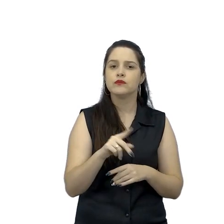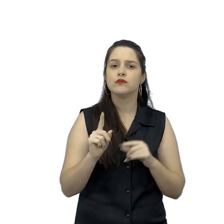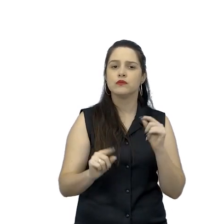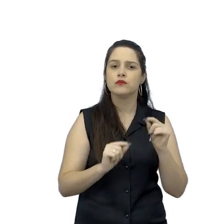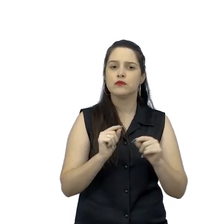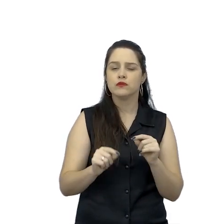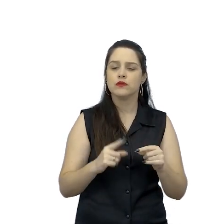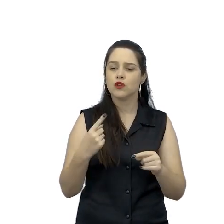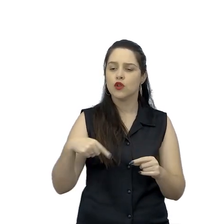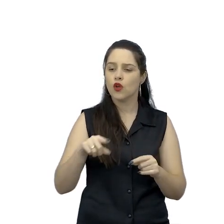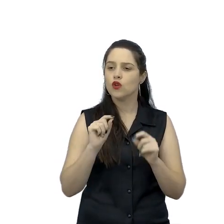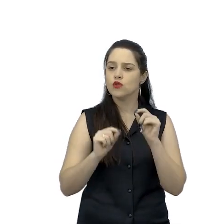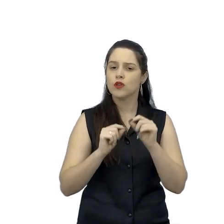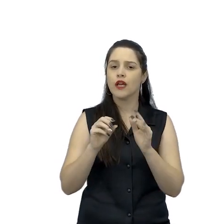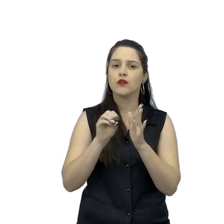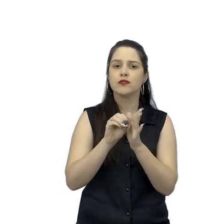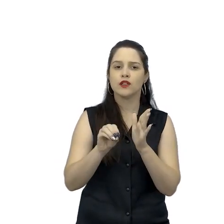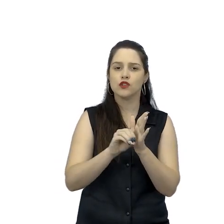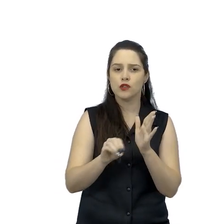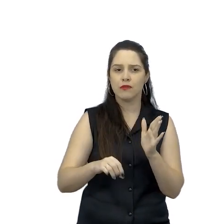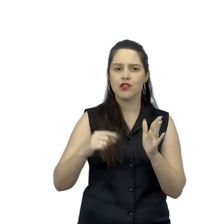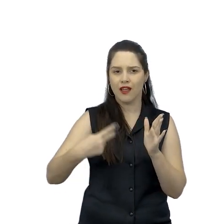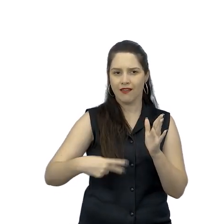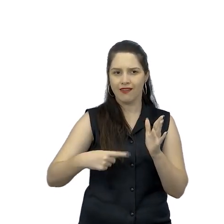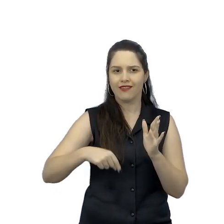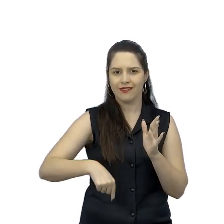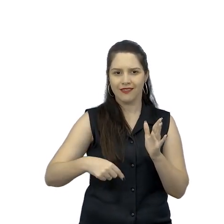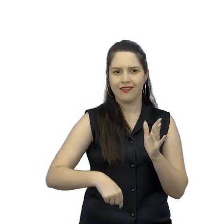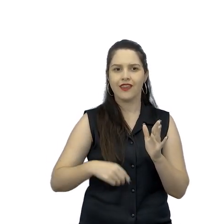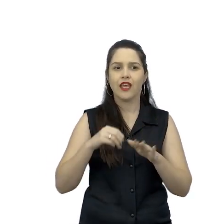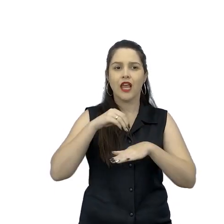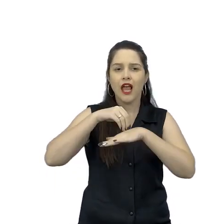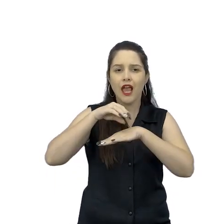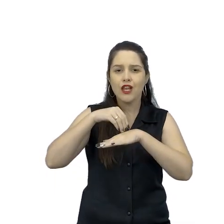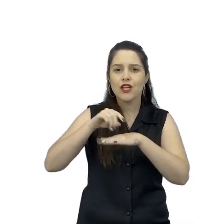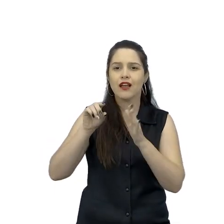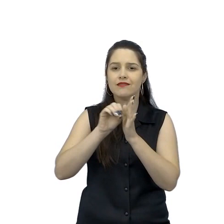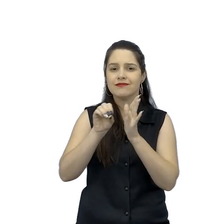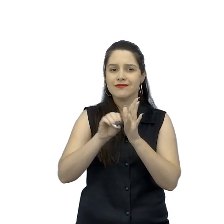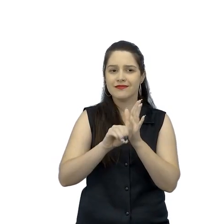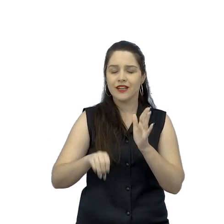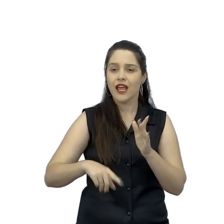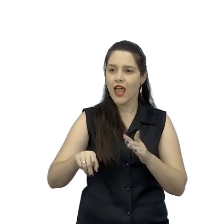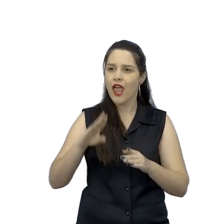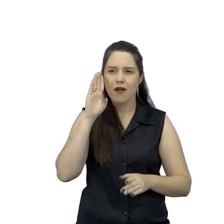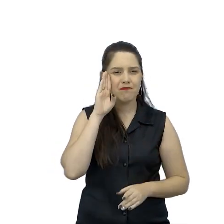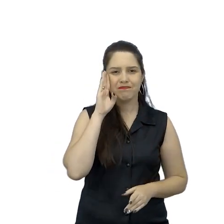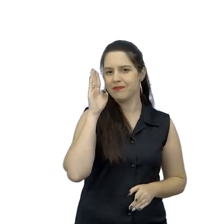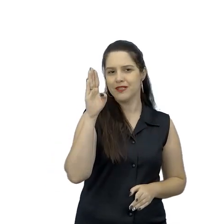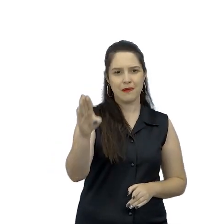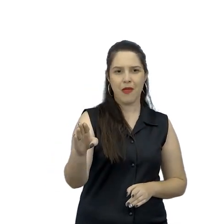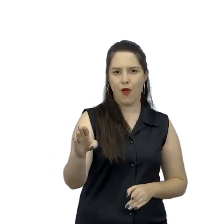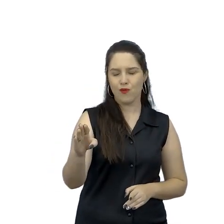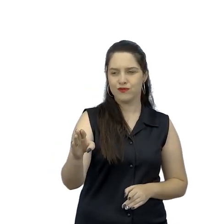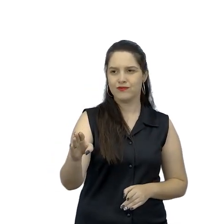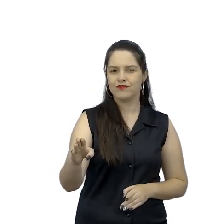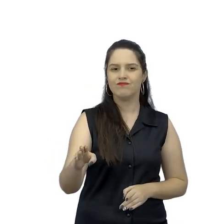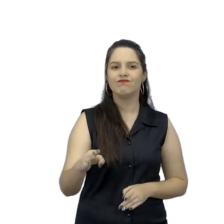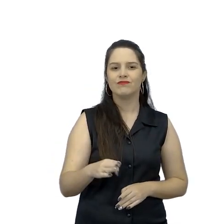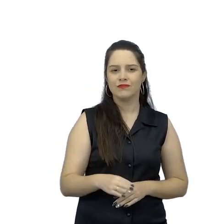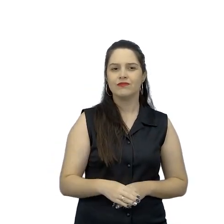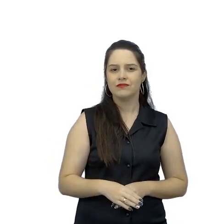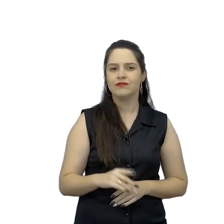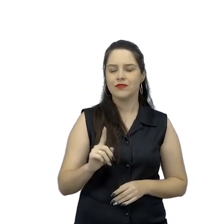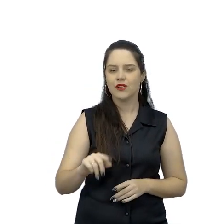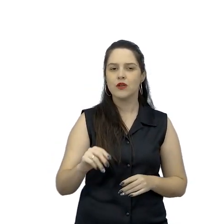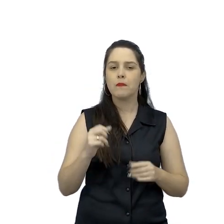estou falando de nós também, estou falando de mim também, né, indicar o centro de mídias como uma fonte de